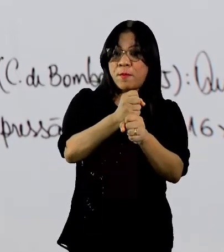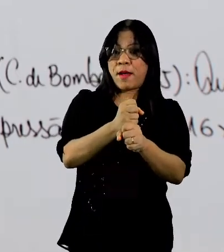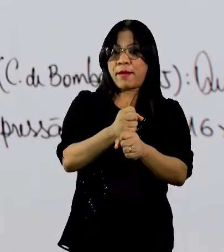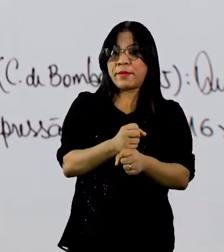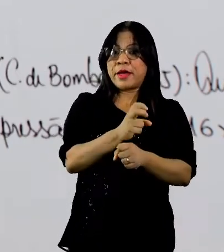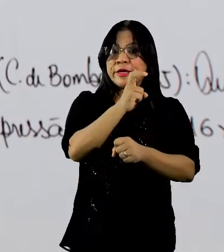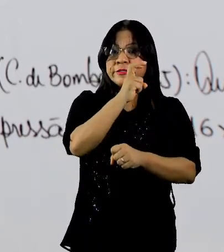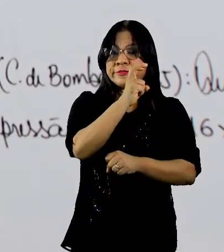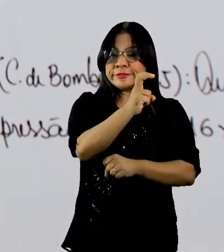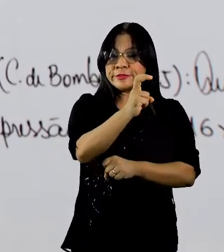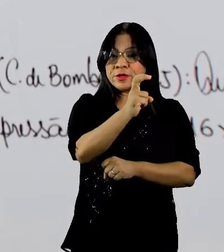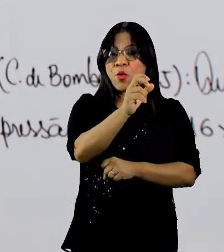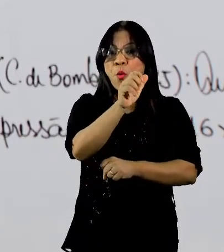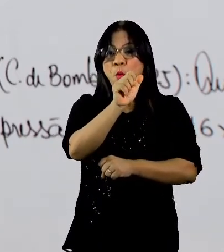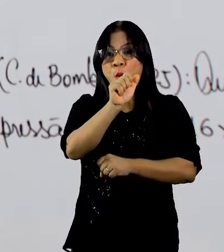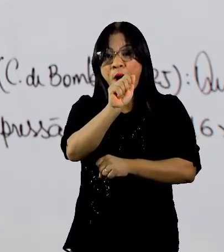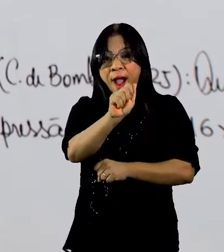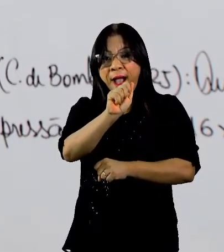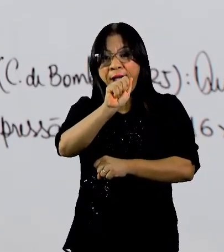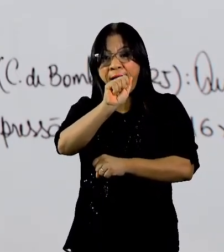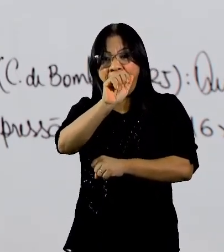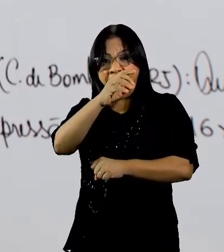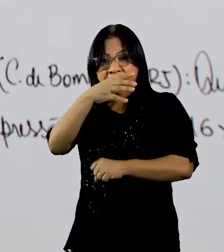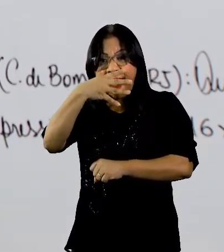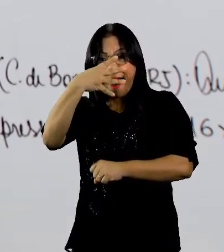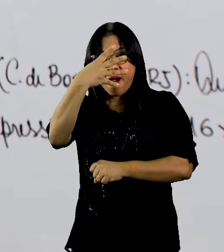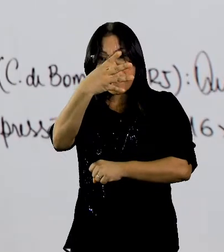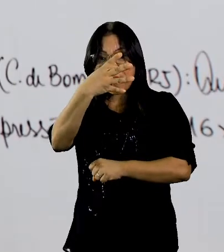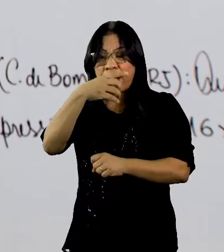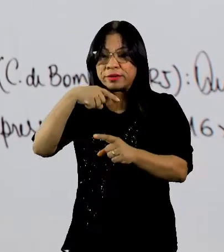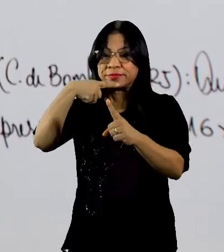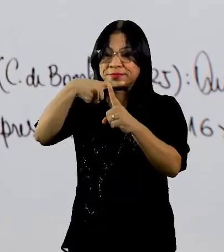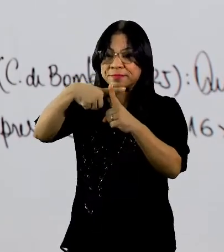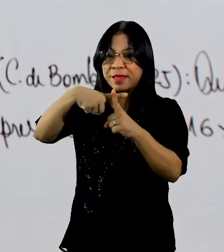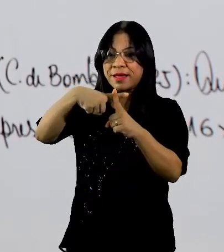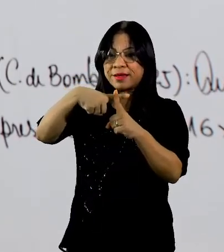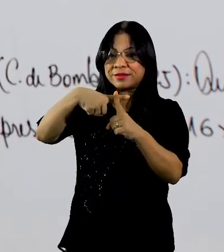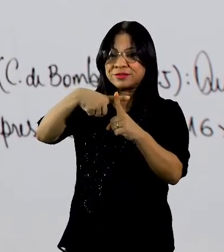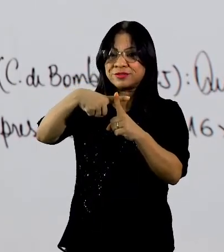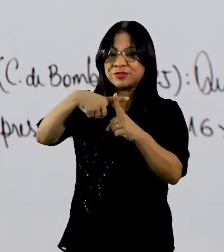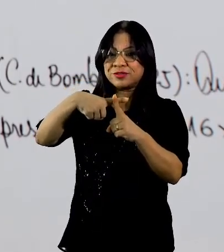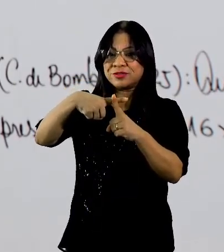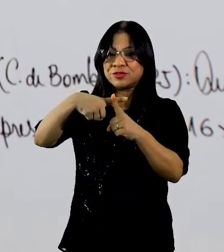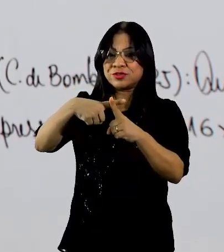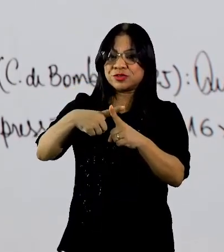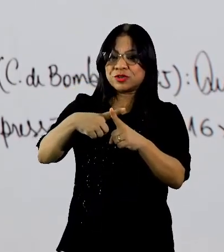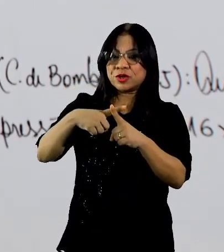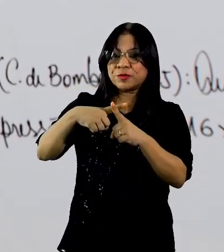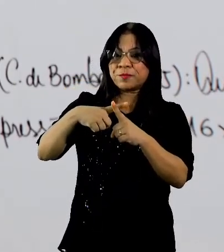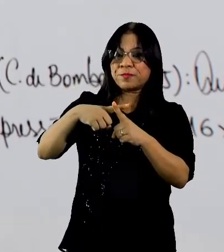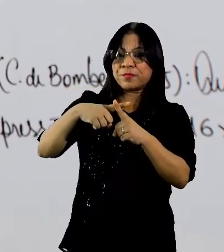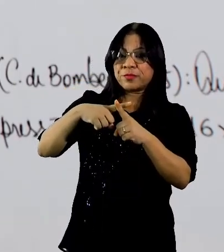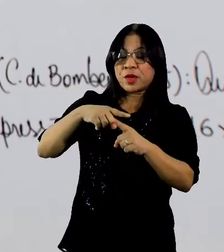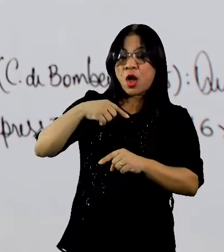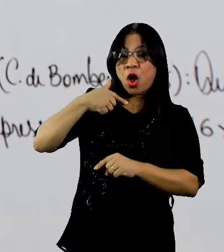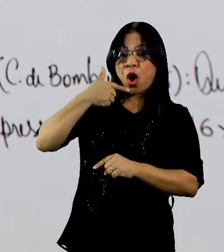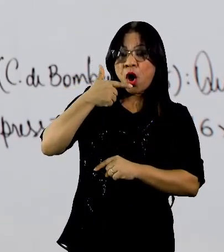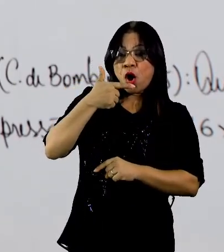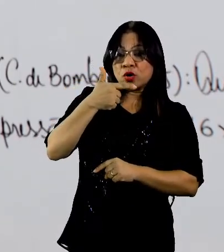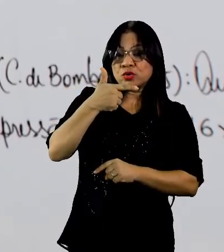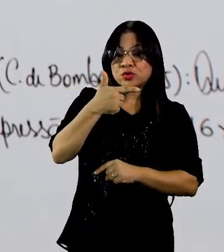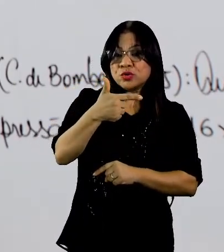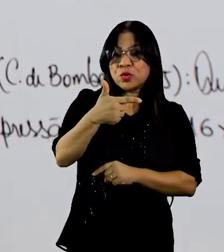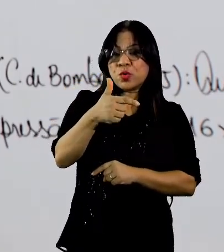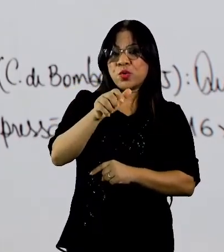potência, juntei todo mundo num só, mais 3 menos 1, 2a elevado ao